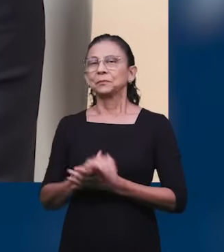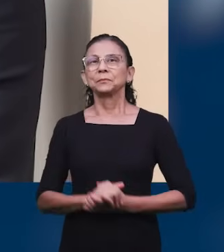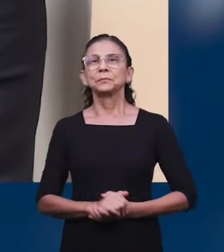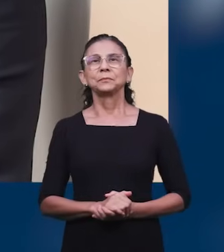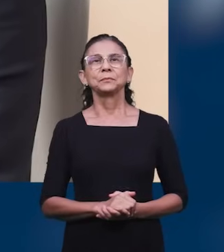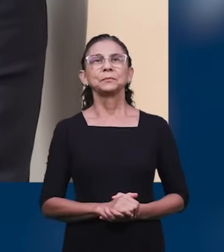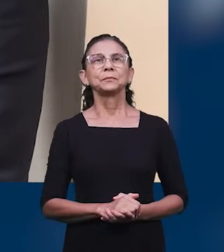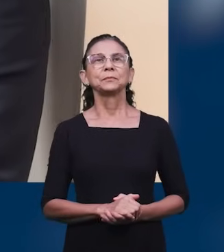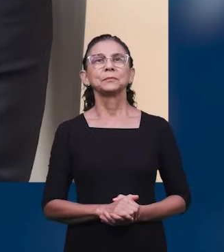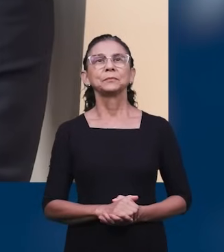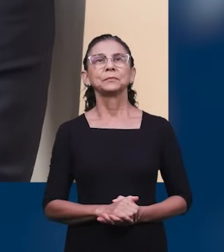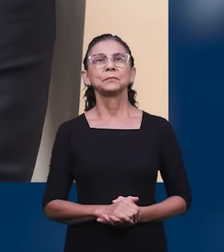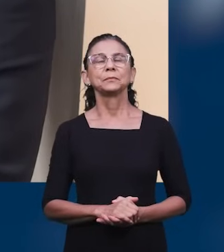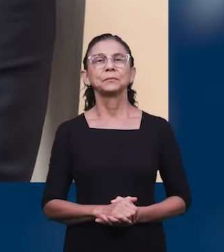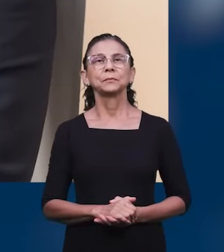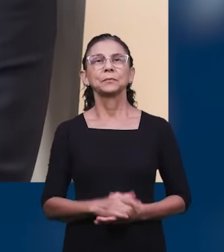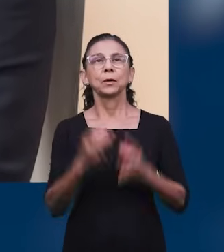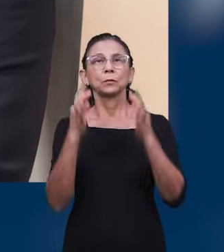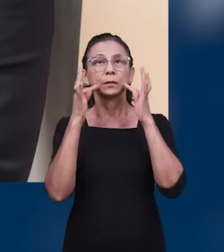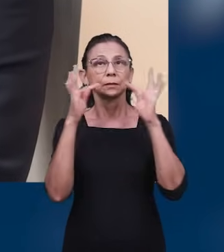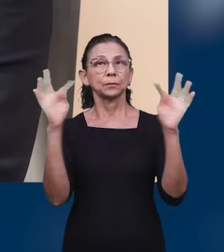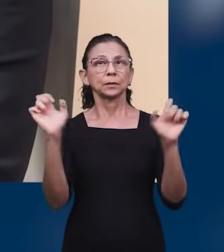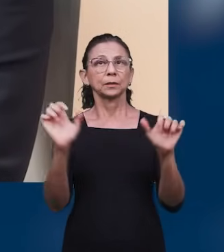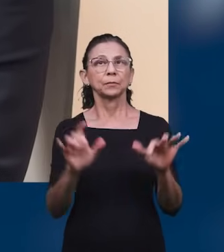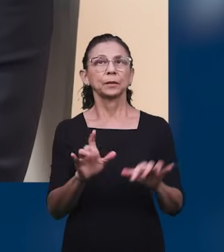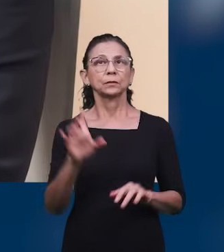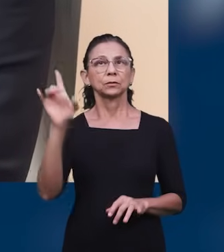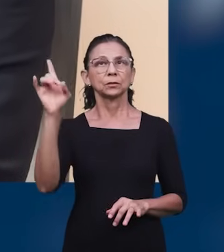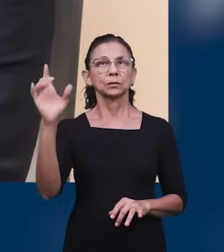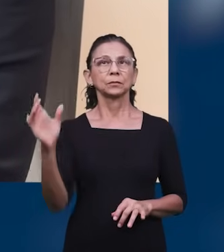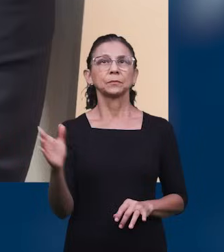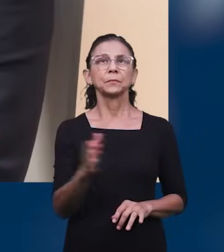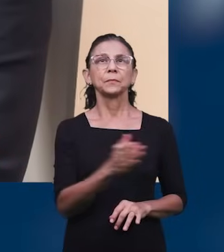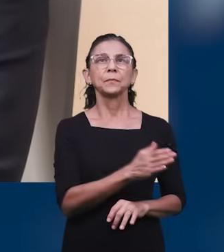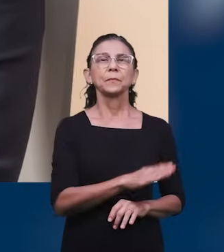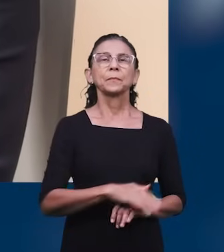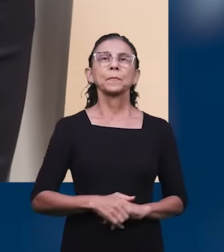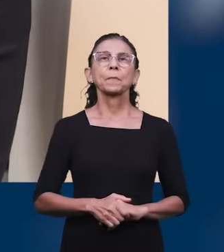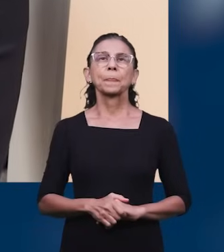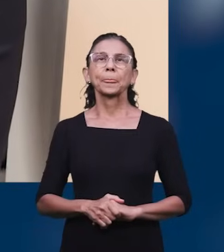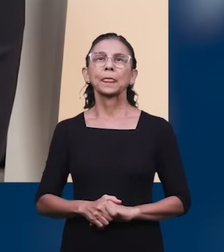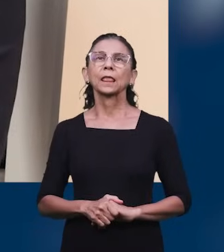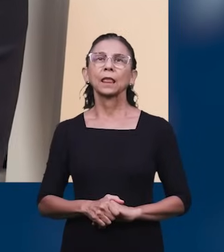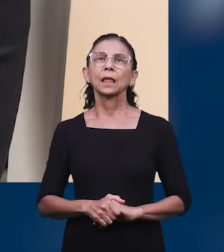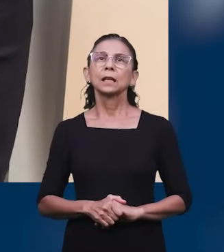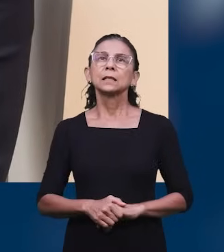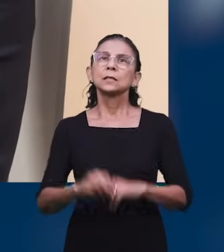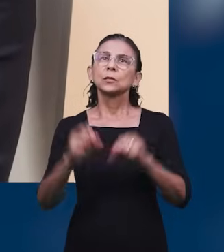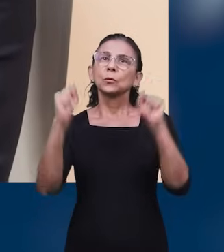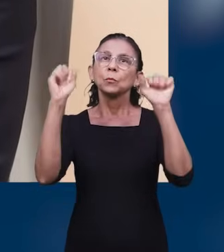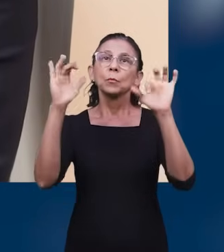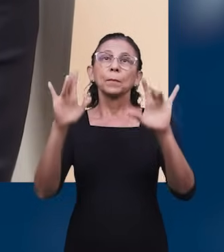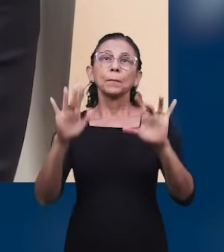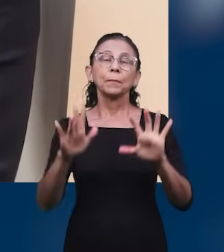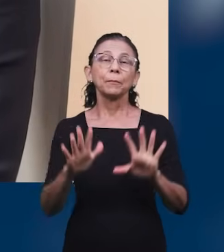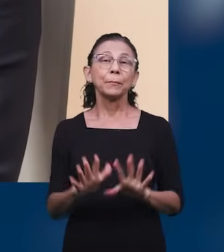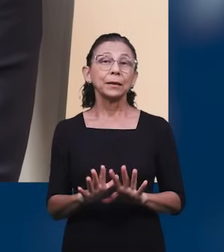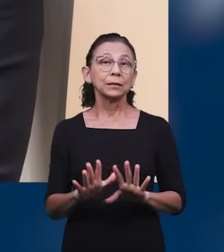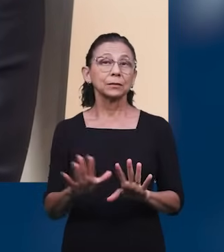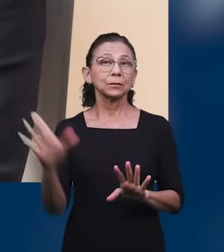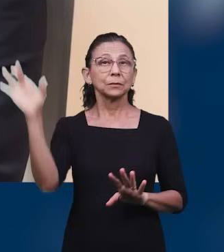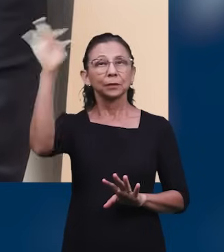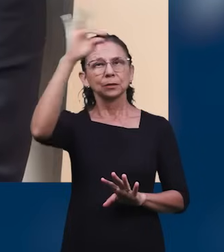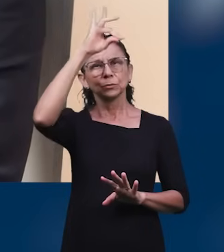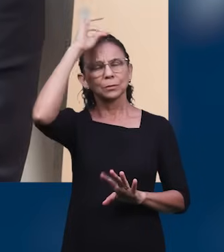pequeno testemunho daquilo que o Senhor operou aqui nessa noite. Louvado seja o nome do Senhor. Foi uma grande bênção, uma operação do Espírito